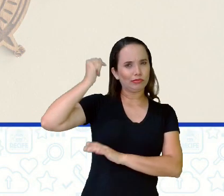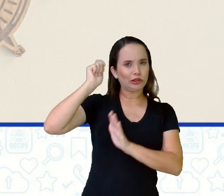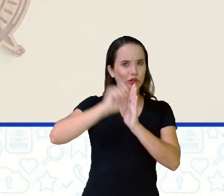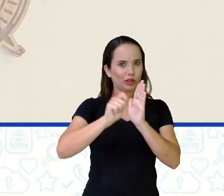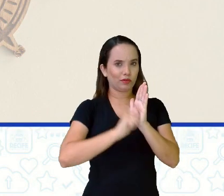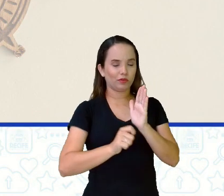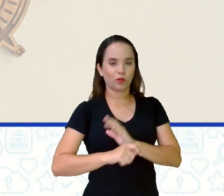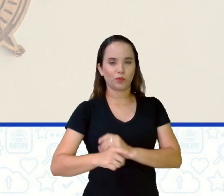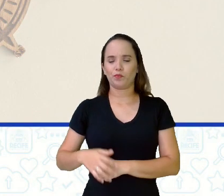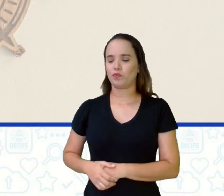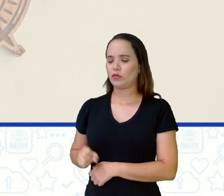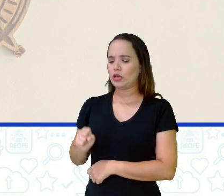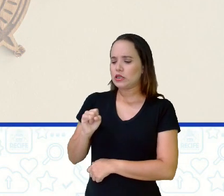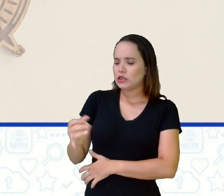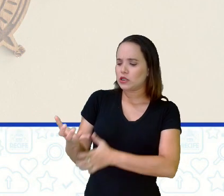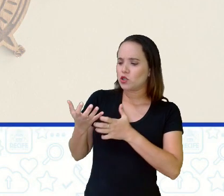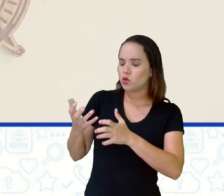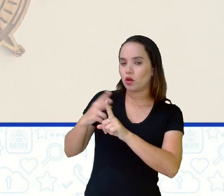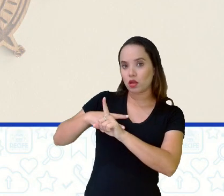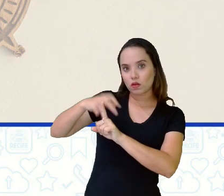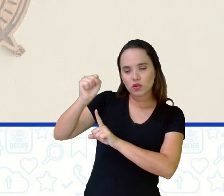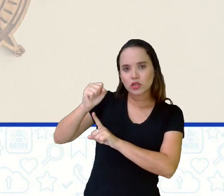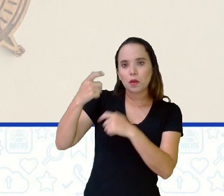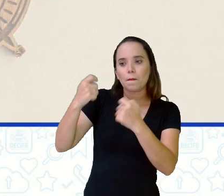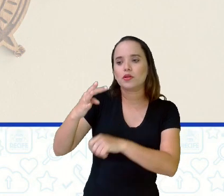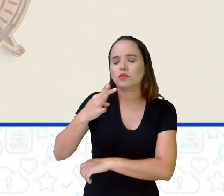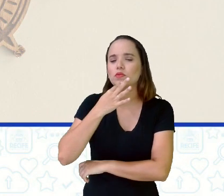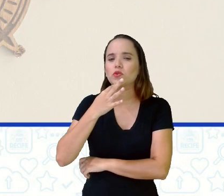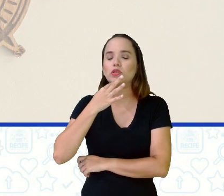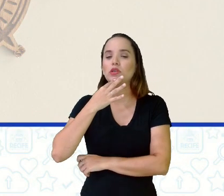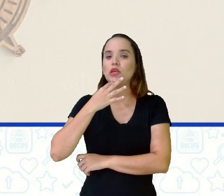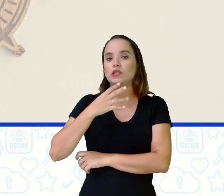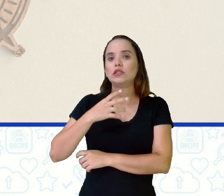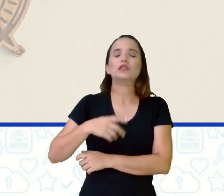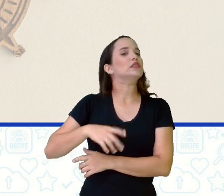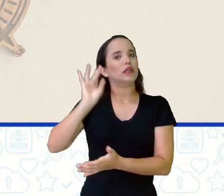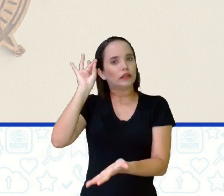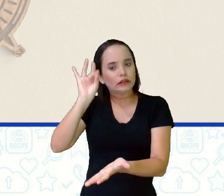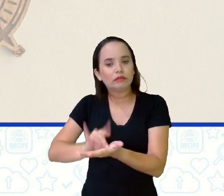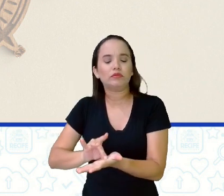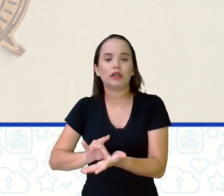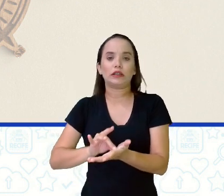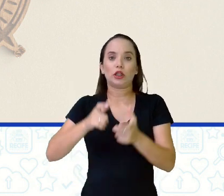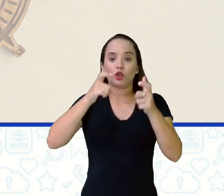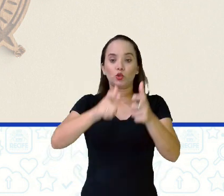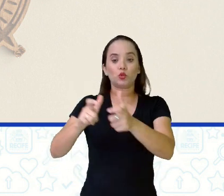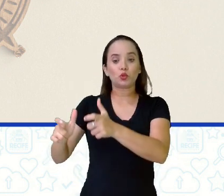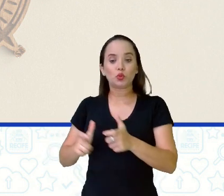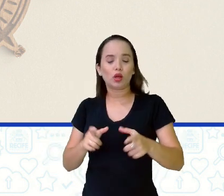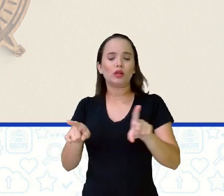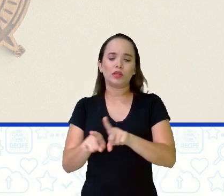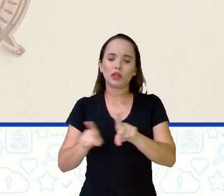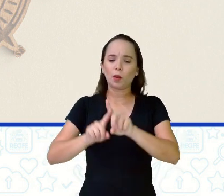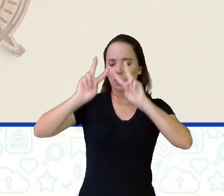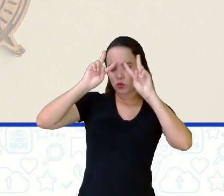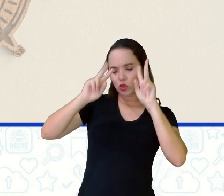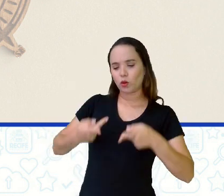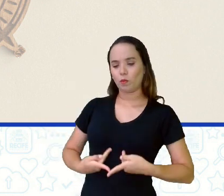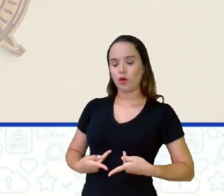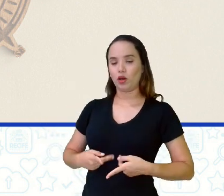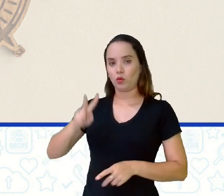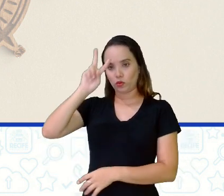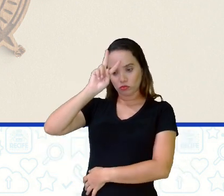vencer, deve-se conhecer perfeitamente a terra, no caso a geografia, o terreno, e os homens, tanto a si mesmo quanto